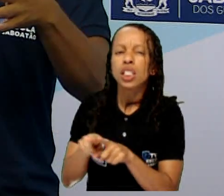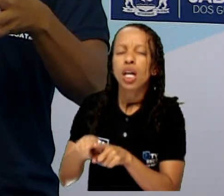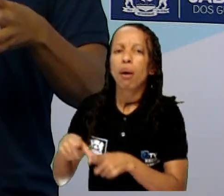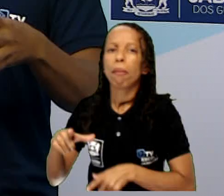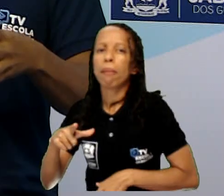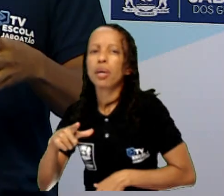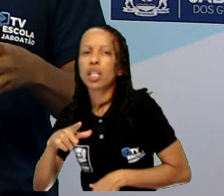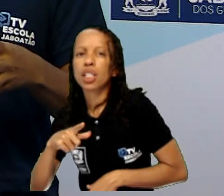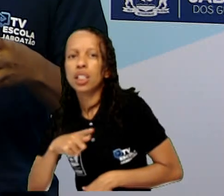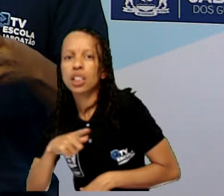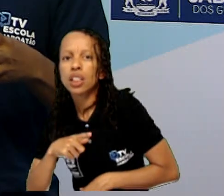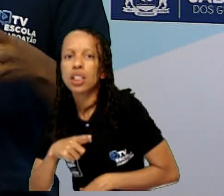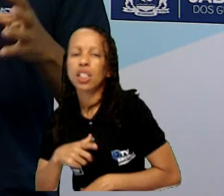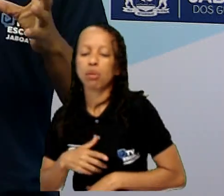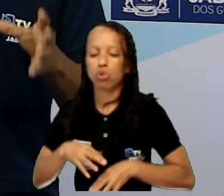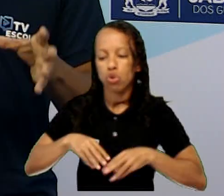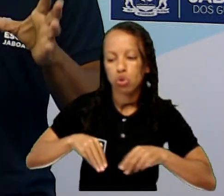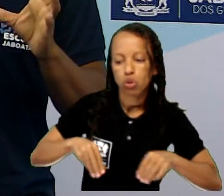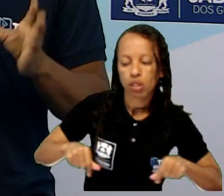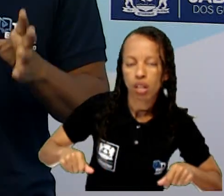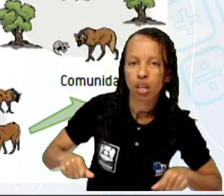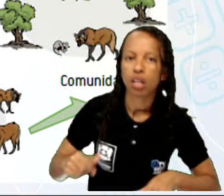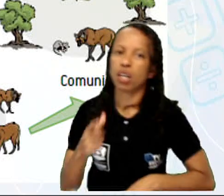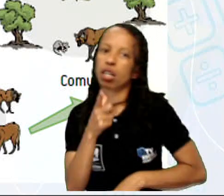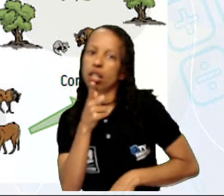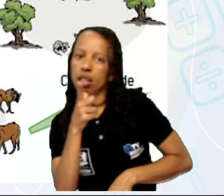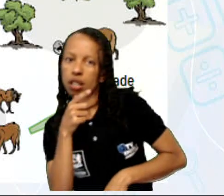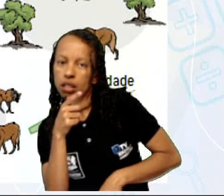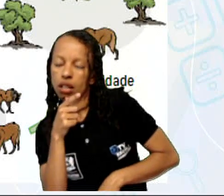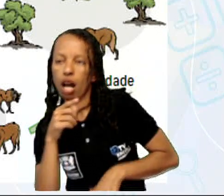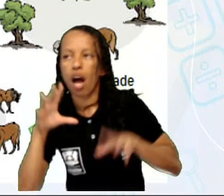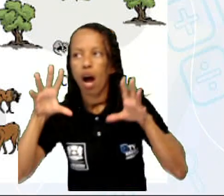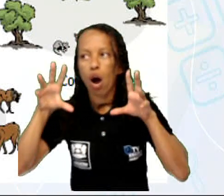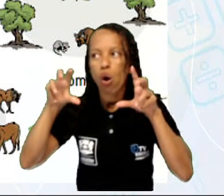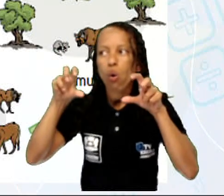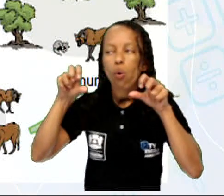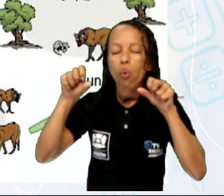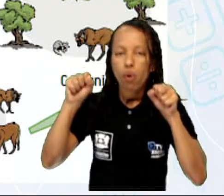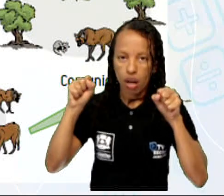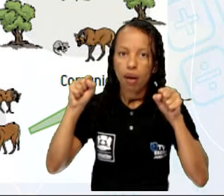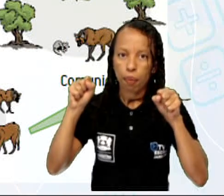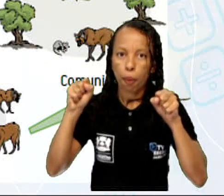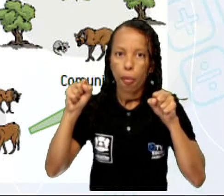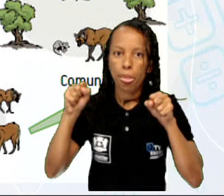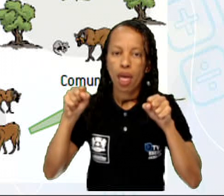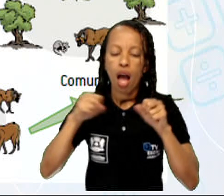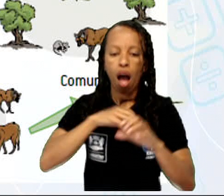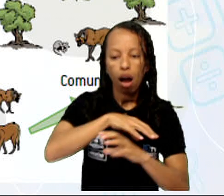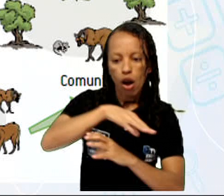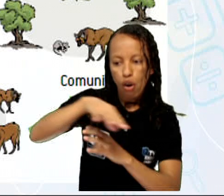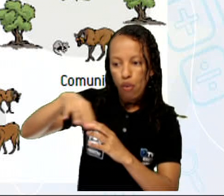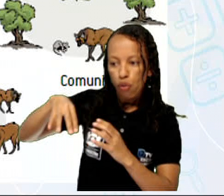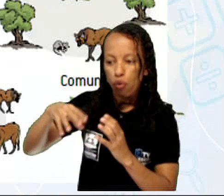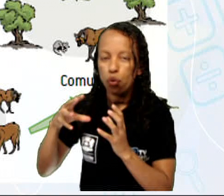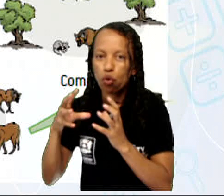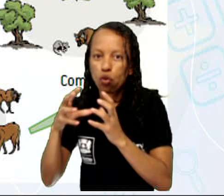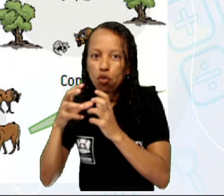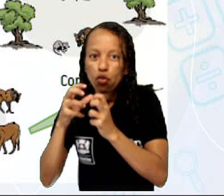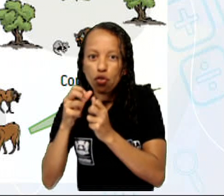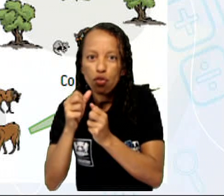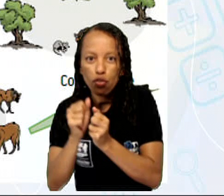num ecossistema. E todos os ecossistemas, certo? Do nosso planeta formam a